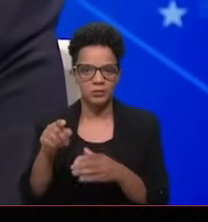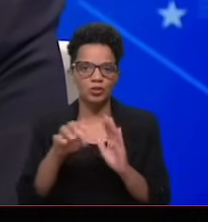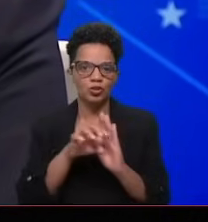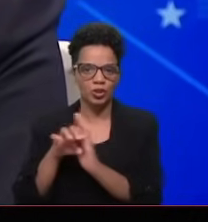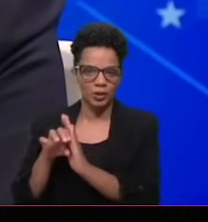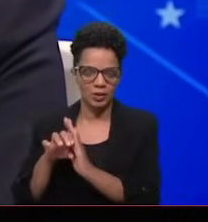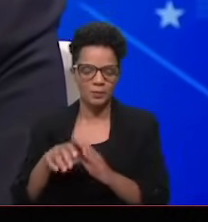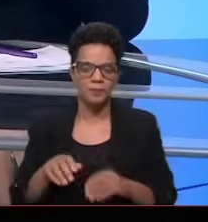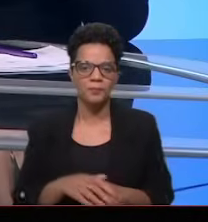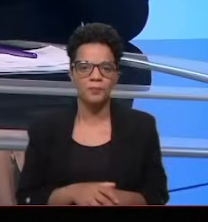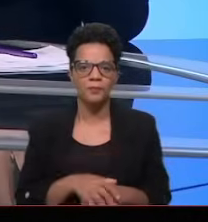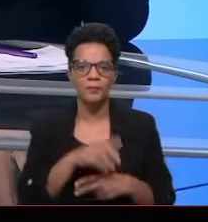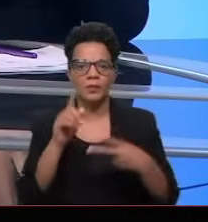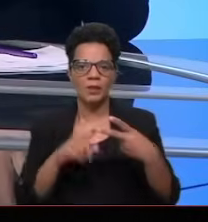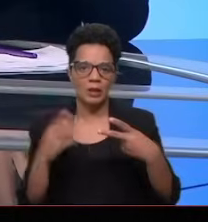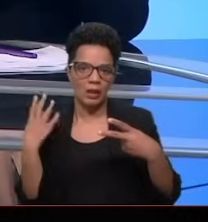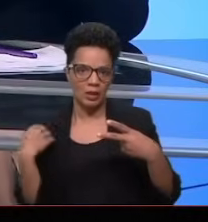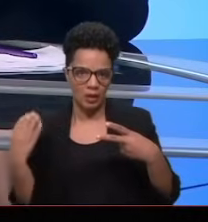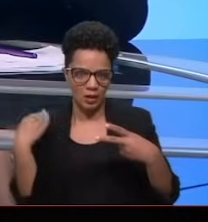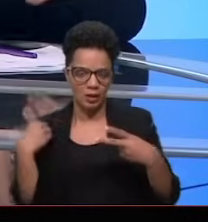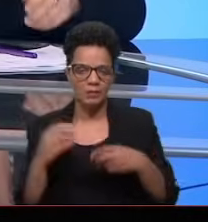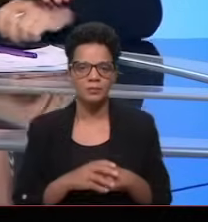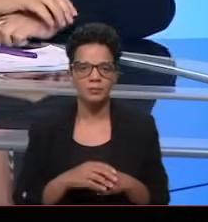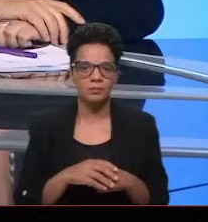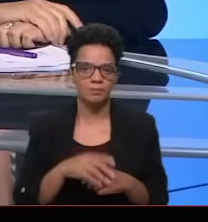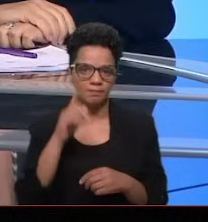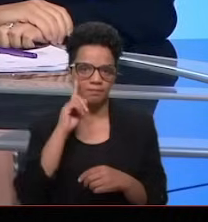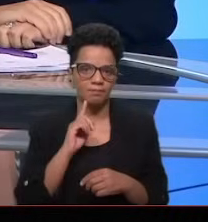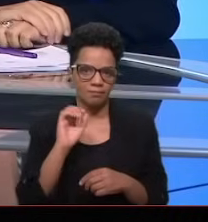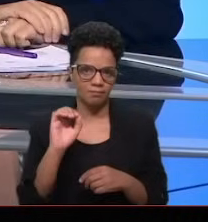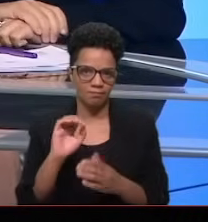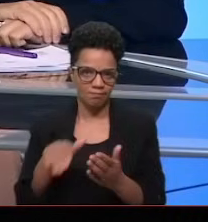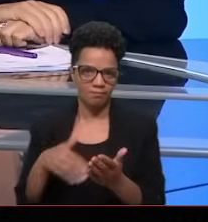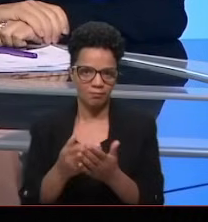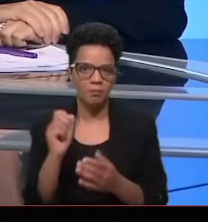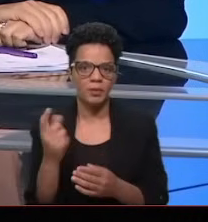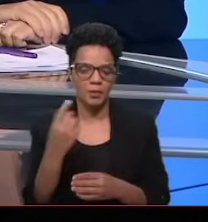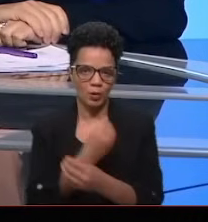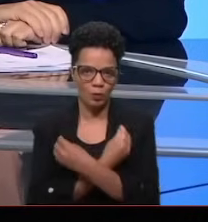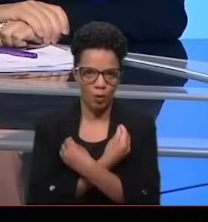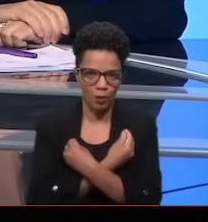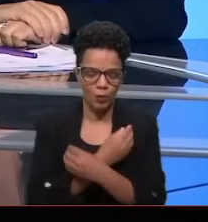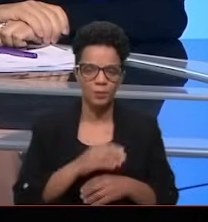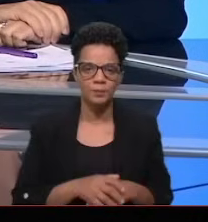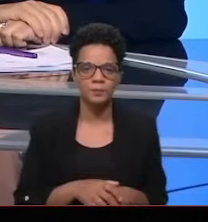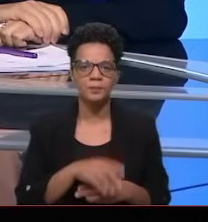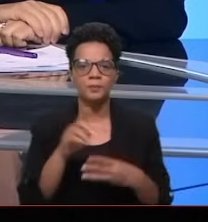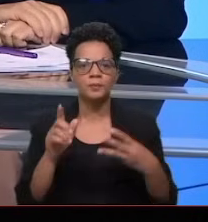chega Catarina Martins que é a primeira candidata do então Francisco paran também